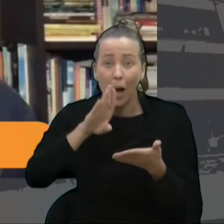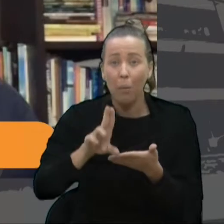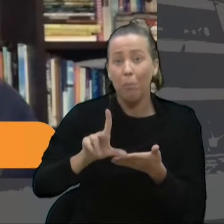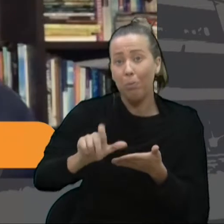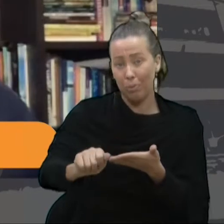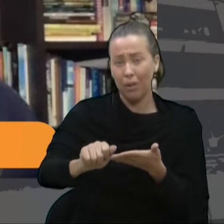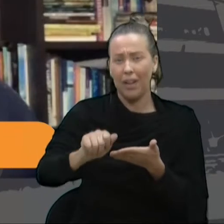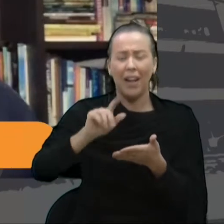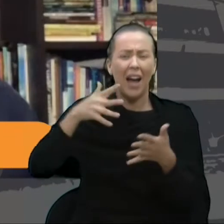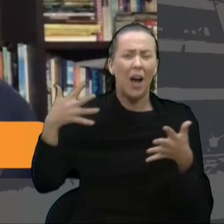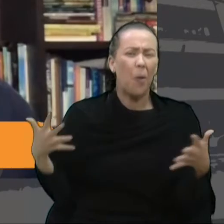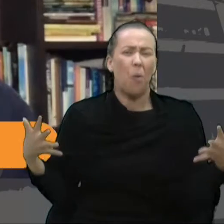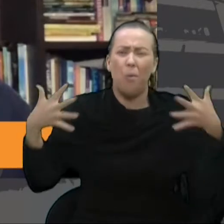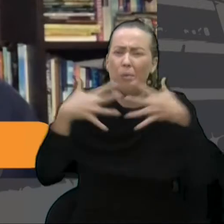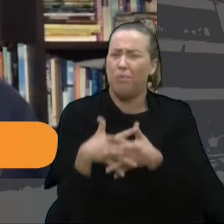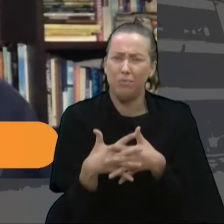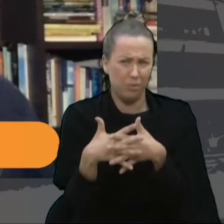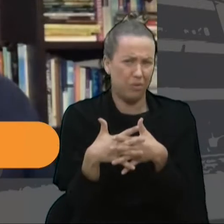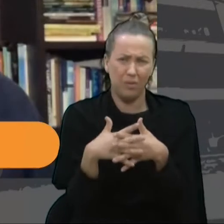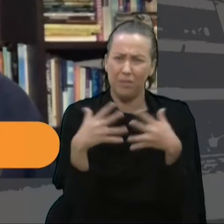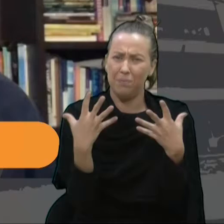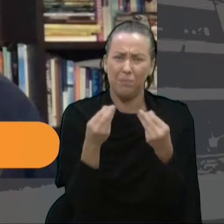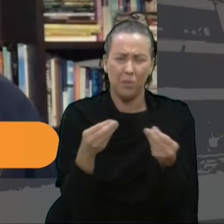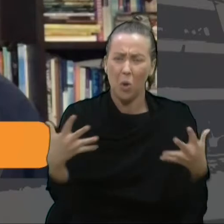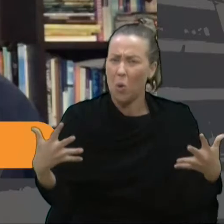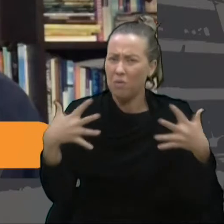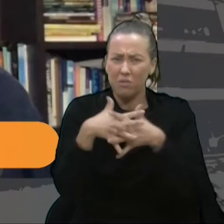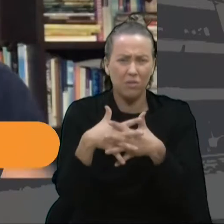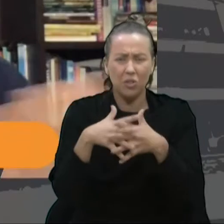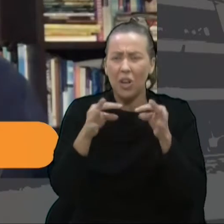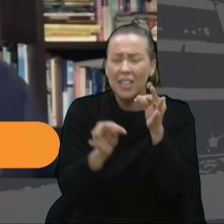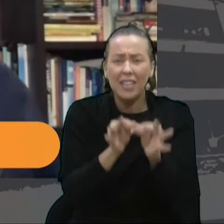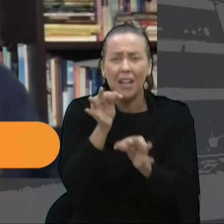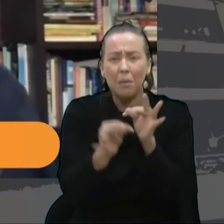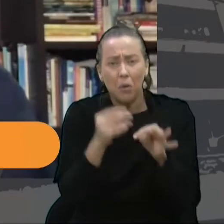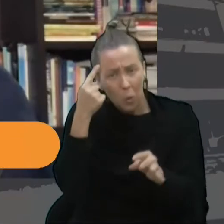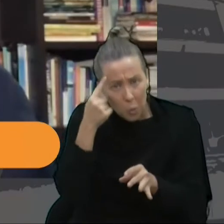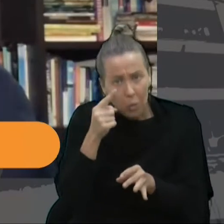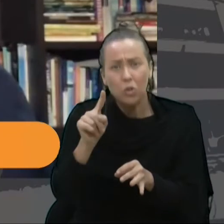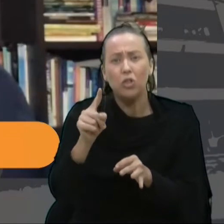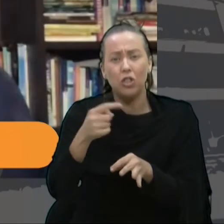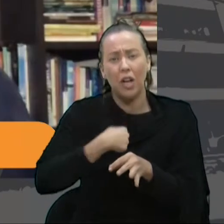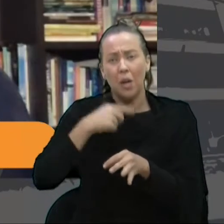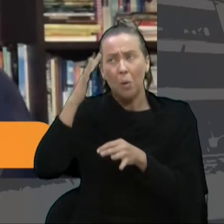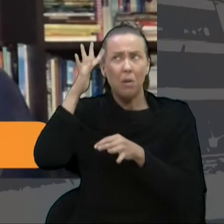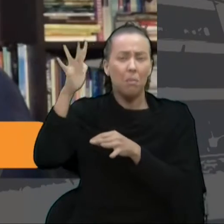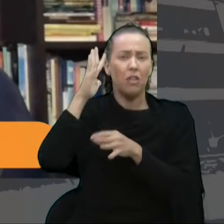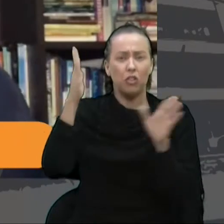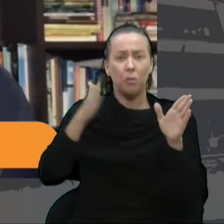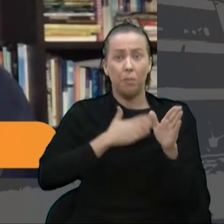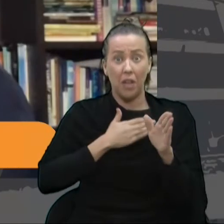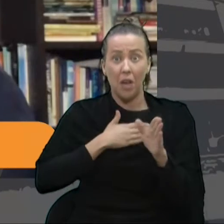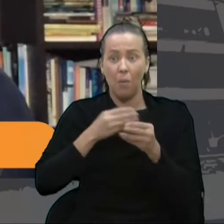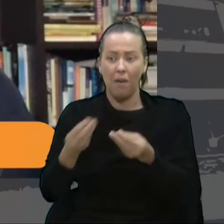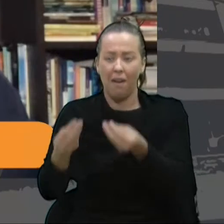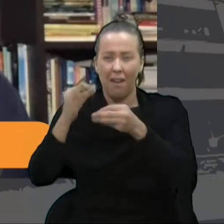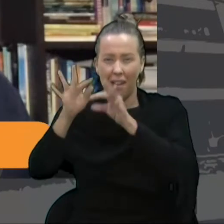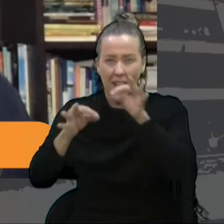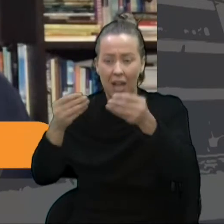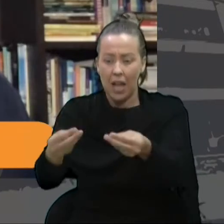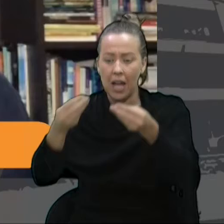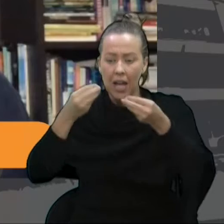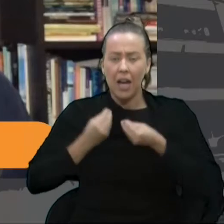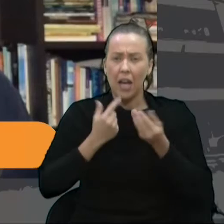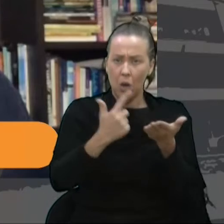se atrapalhando o tratamento. Um dia, eu imagino, né, eu ganhei um livro outro dia do